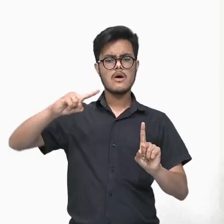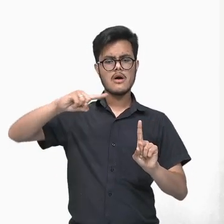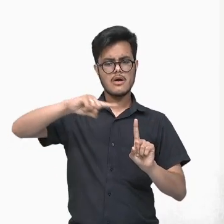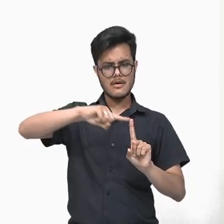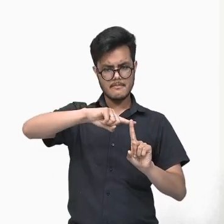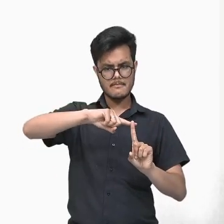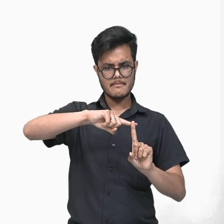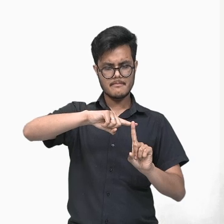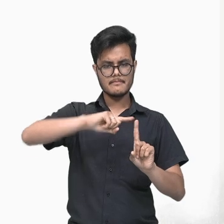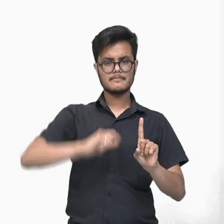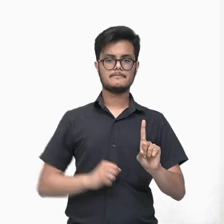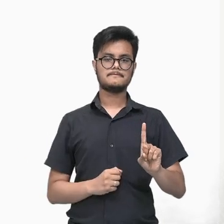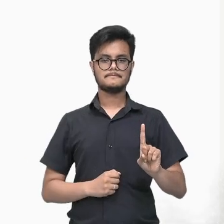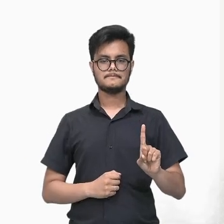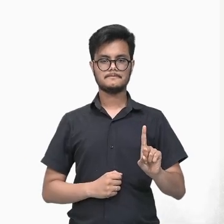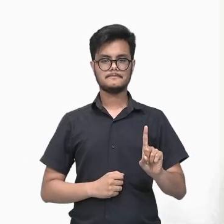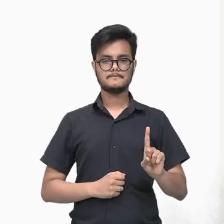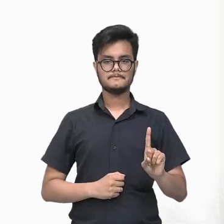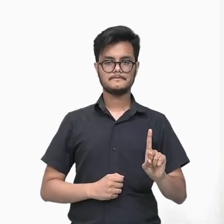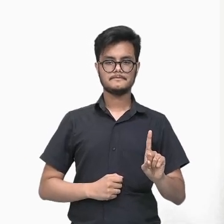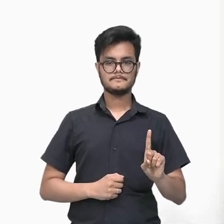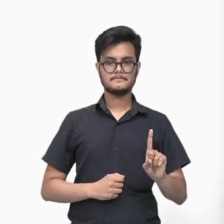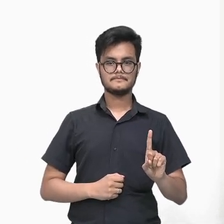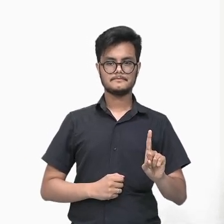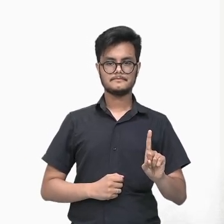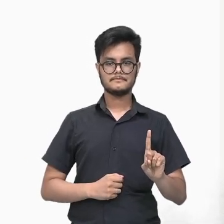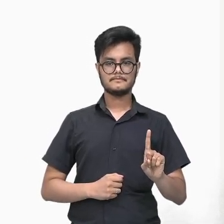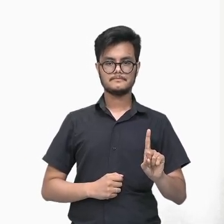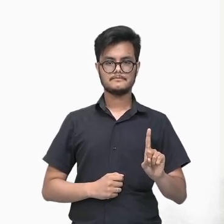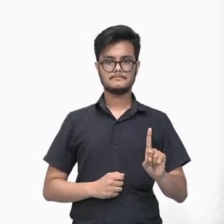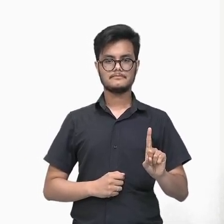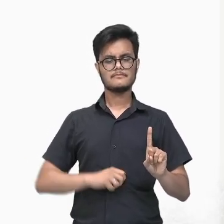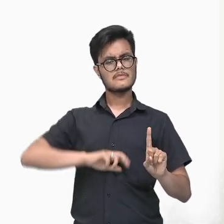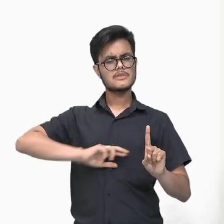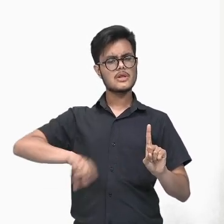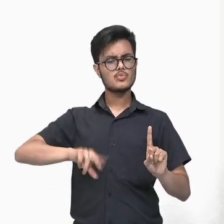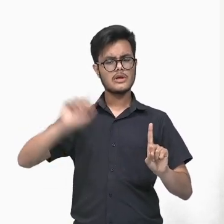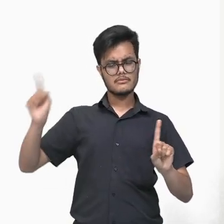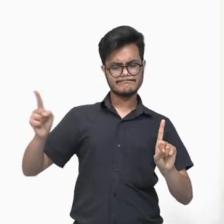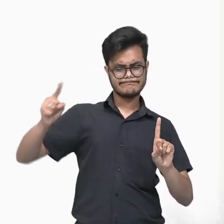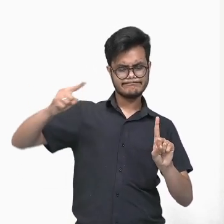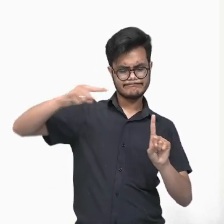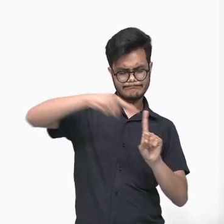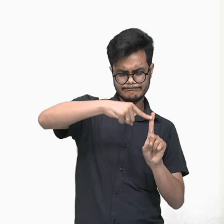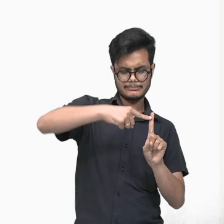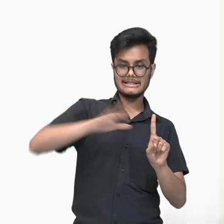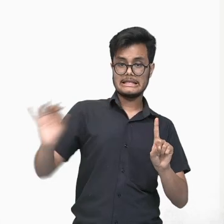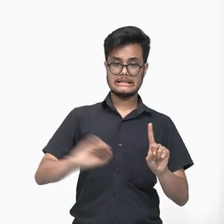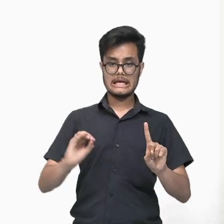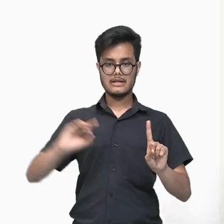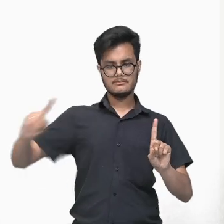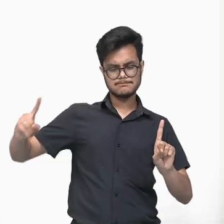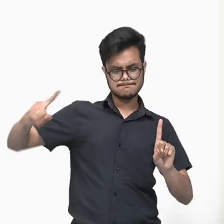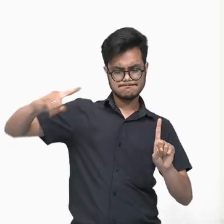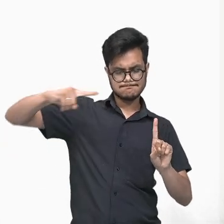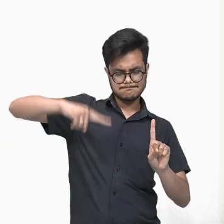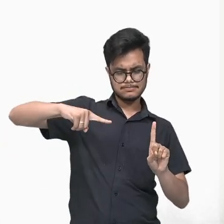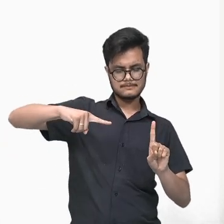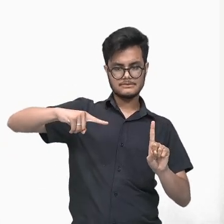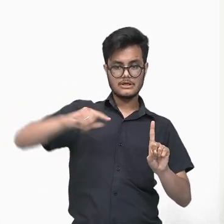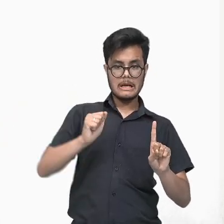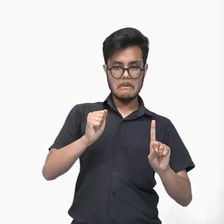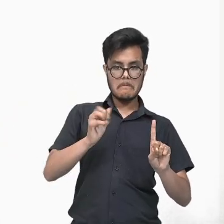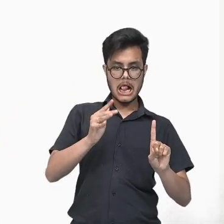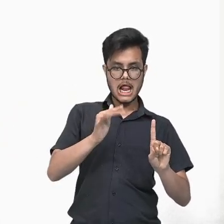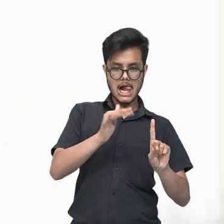da outra, mas sem que haja contato entre elas, elétrons da esfera, como eu tenho